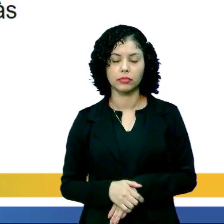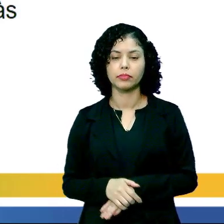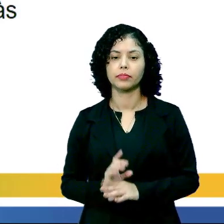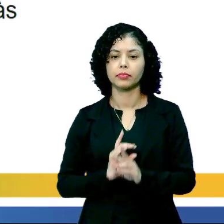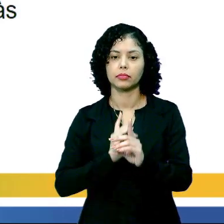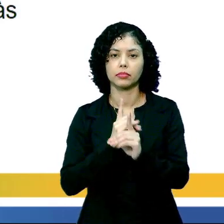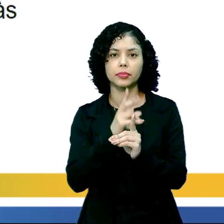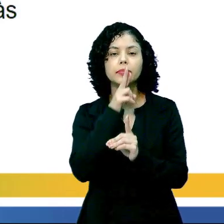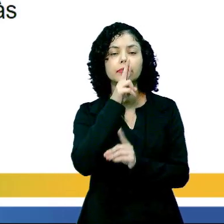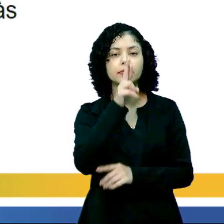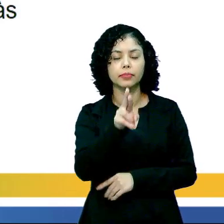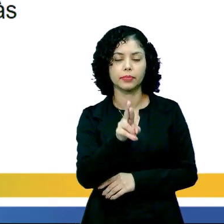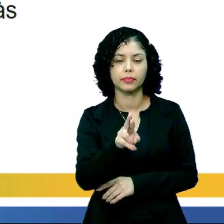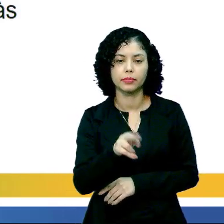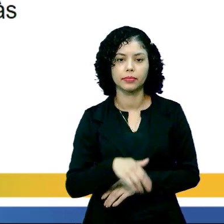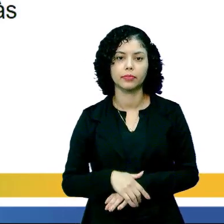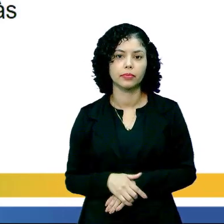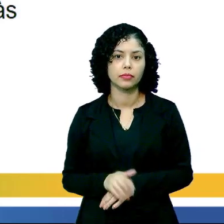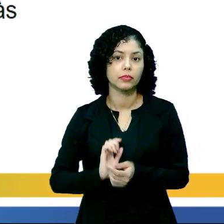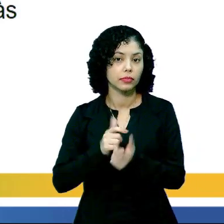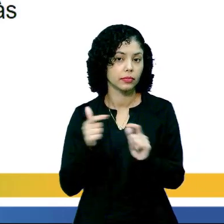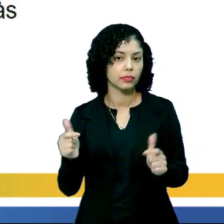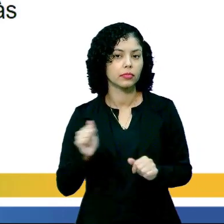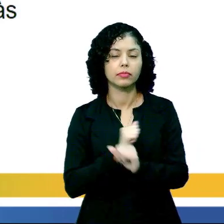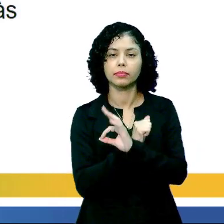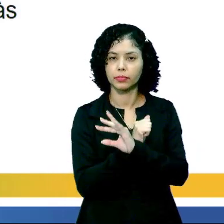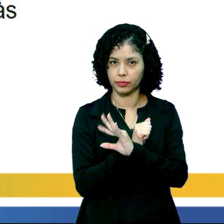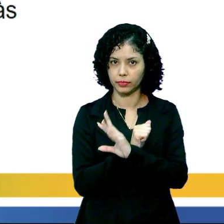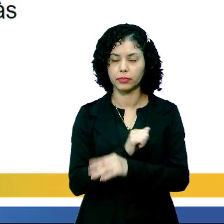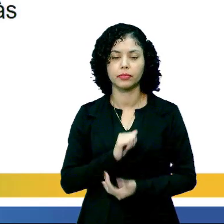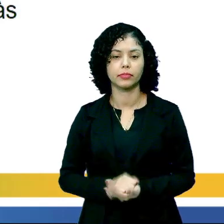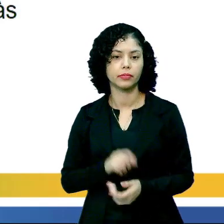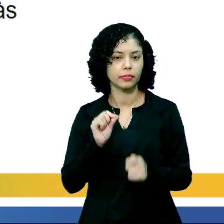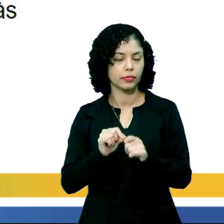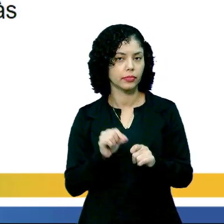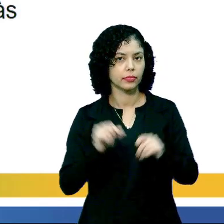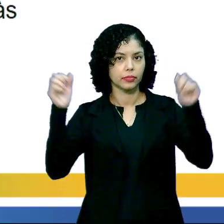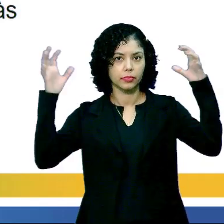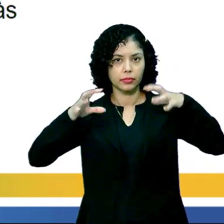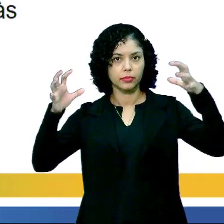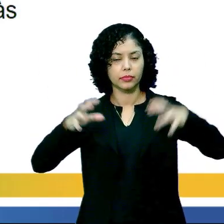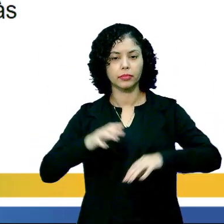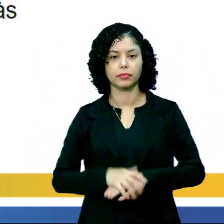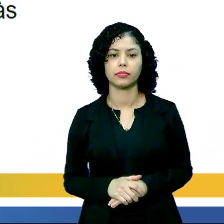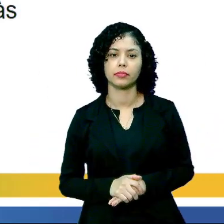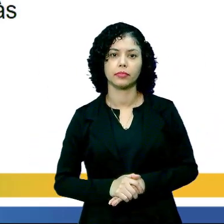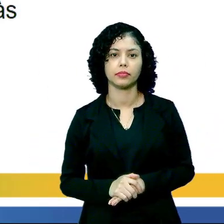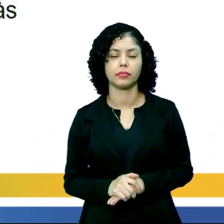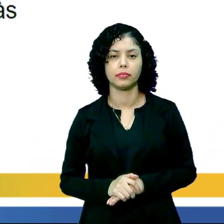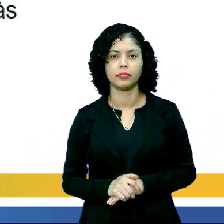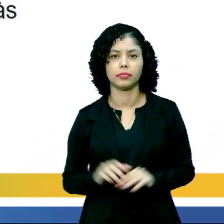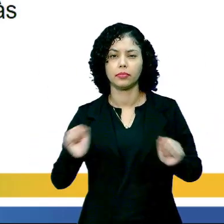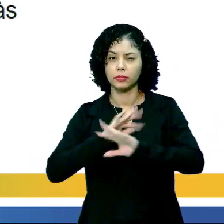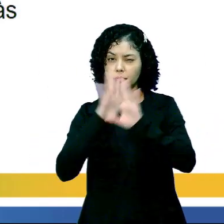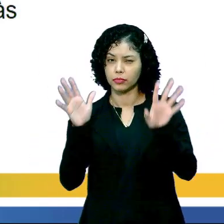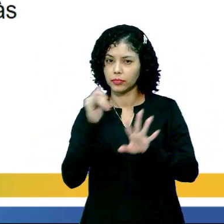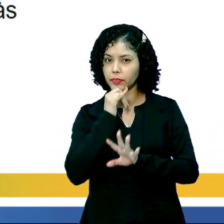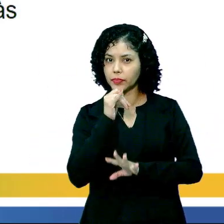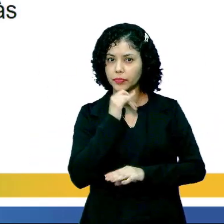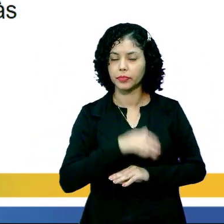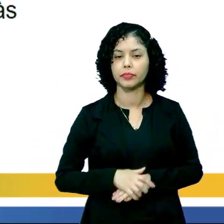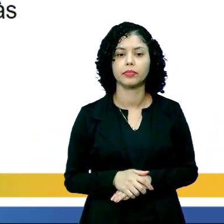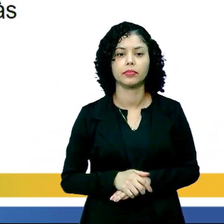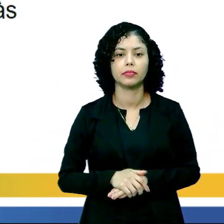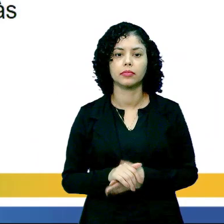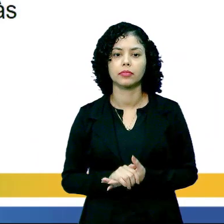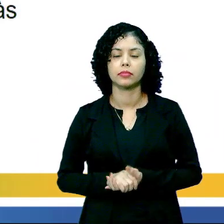nós encontramos os ácidos que conferem maior acidez aí para formação da chuva ácida só para vocês ficarem atentos ó